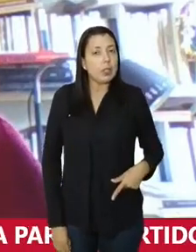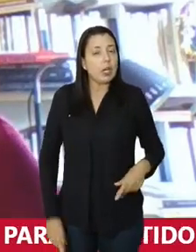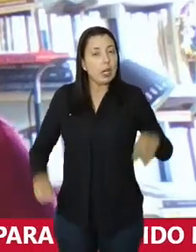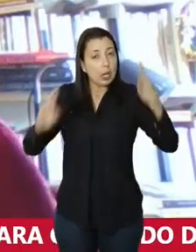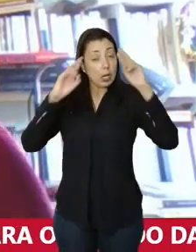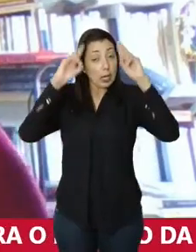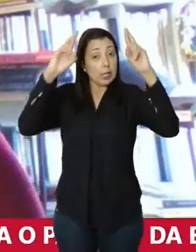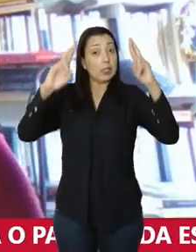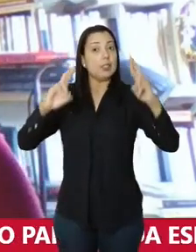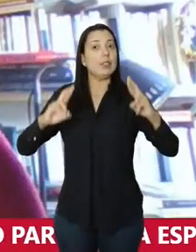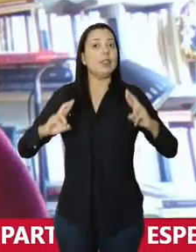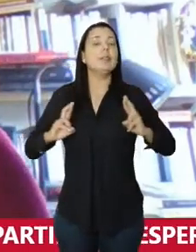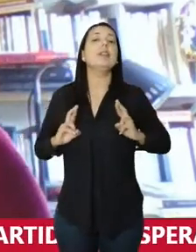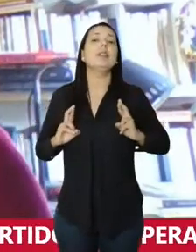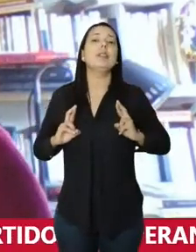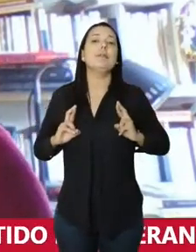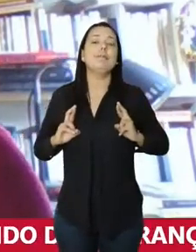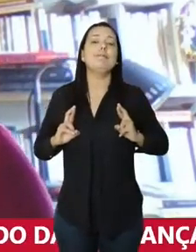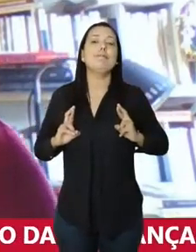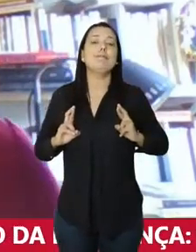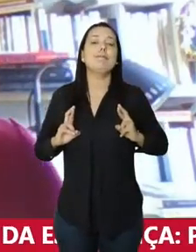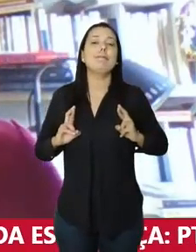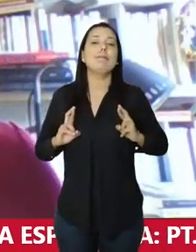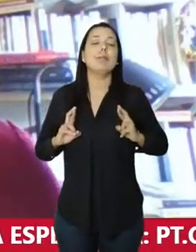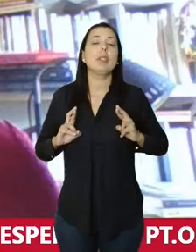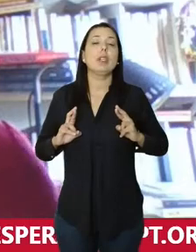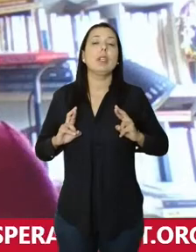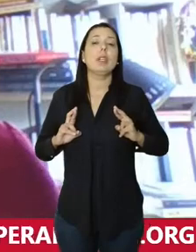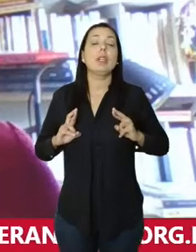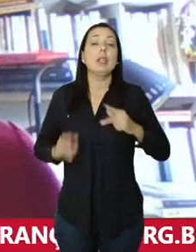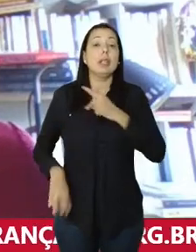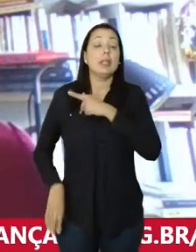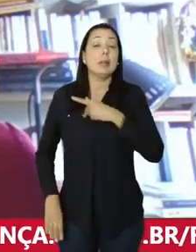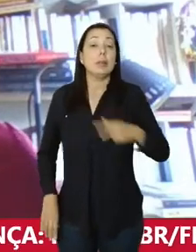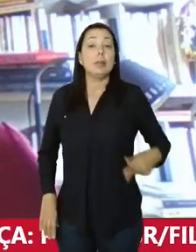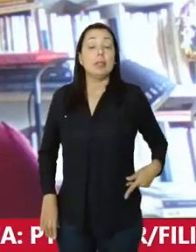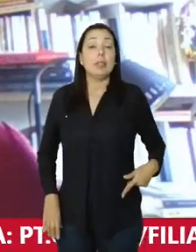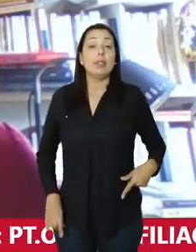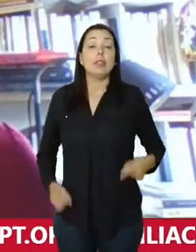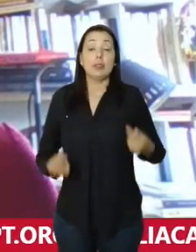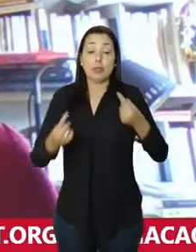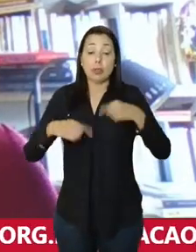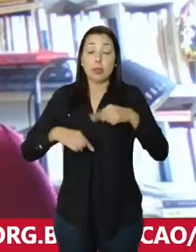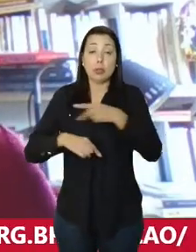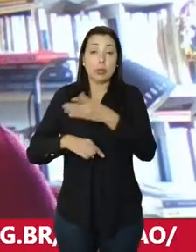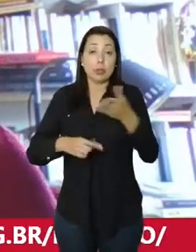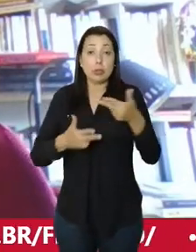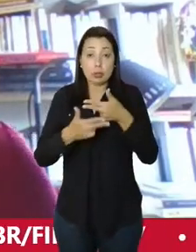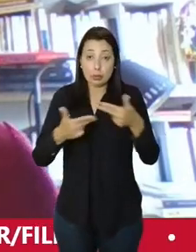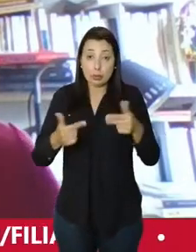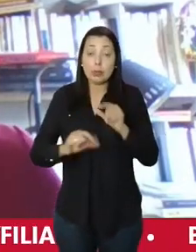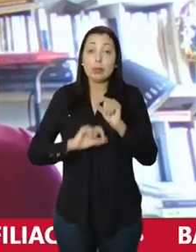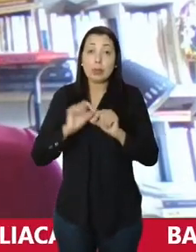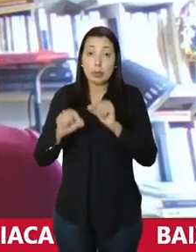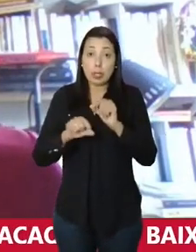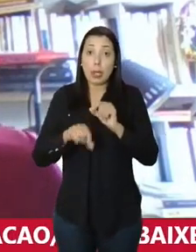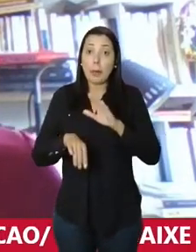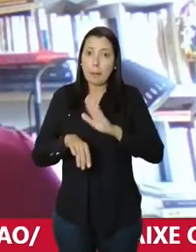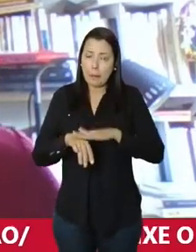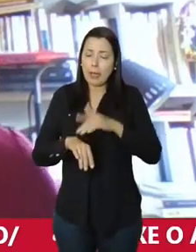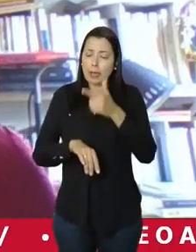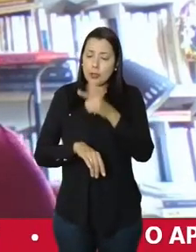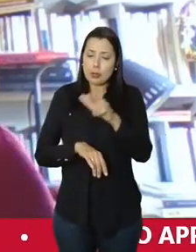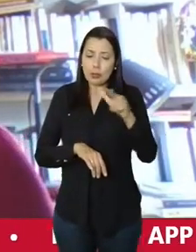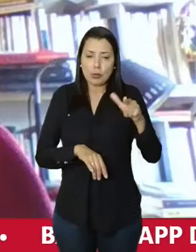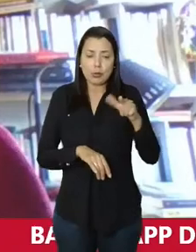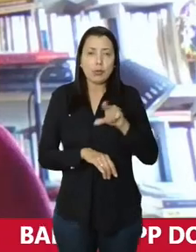e a altivez que a presidenta Dilma enfrentou os seus algozes, mais uma